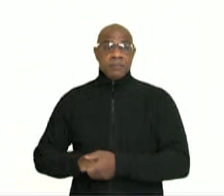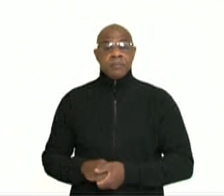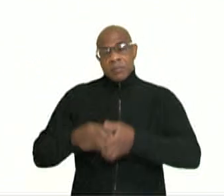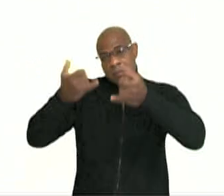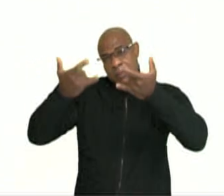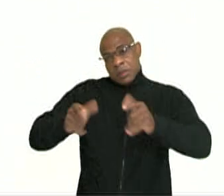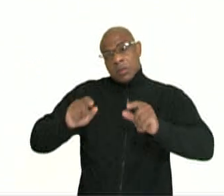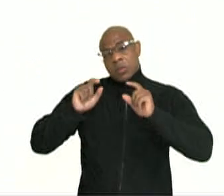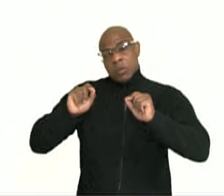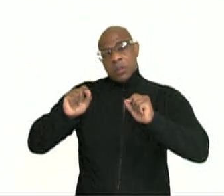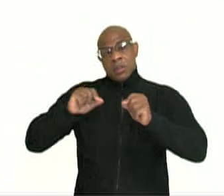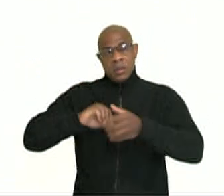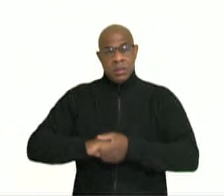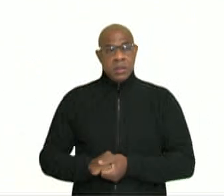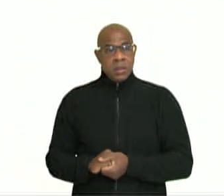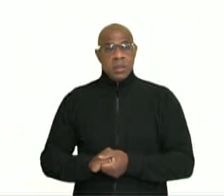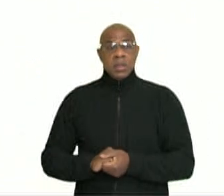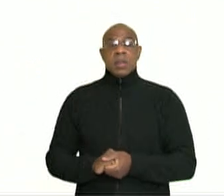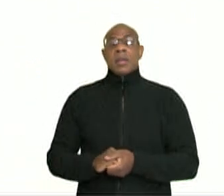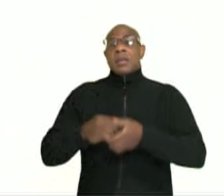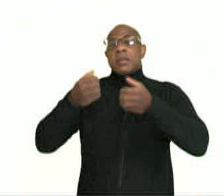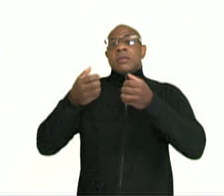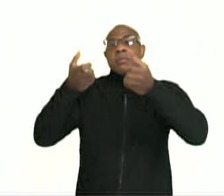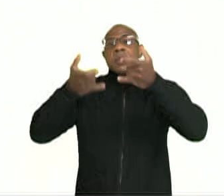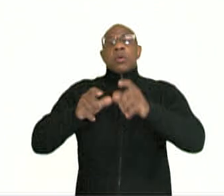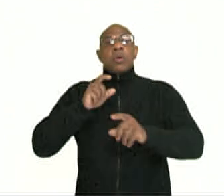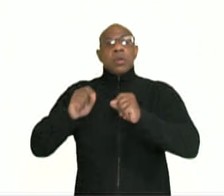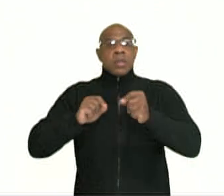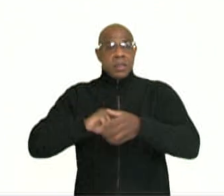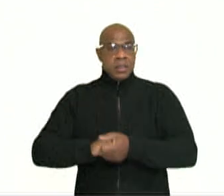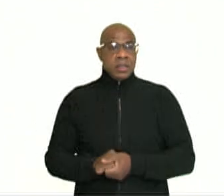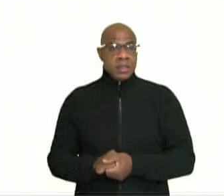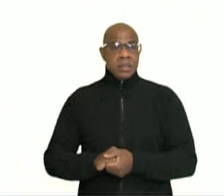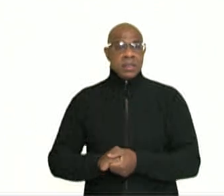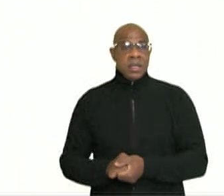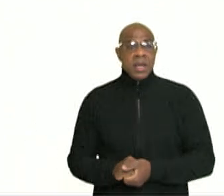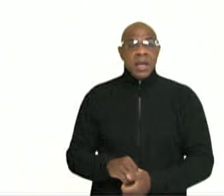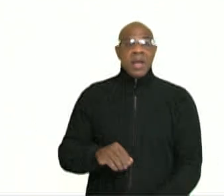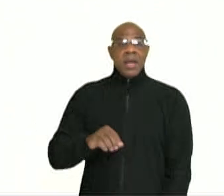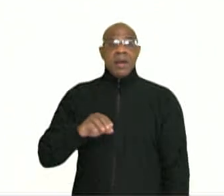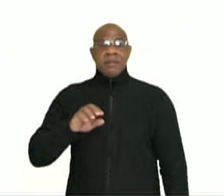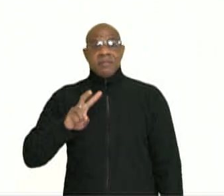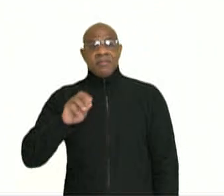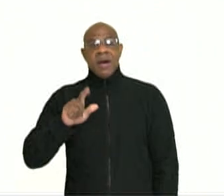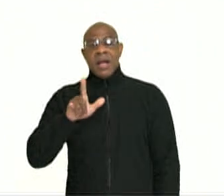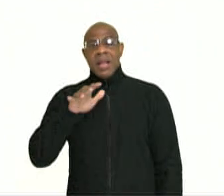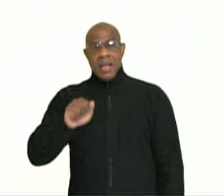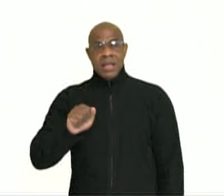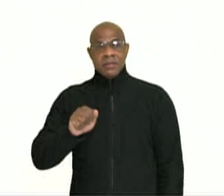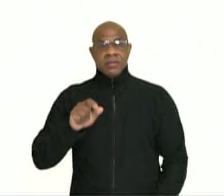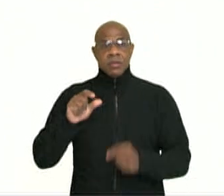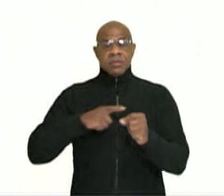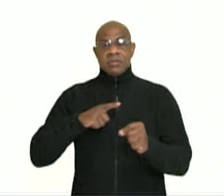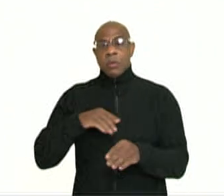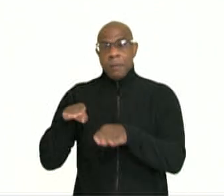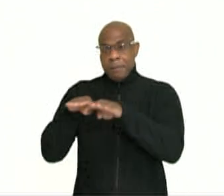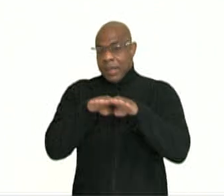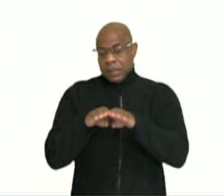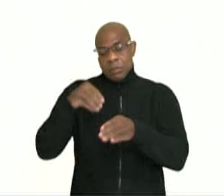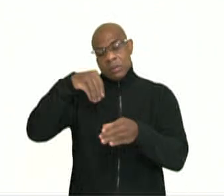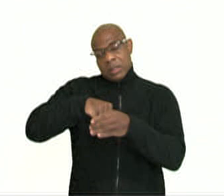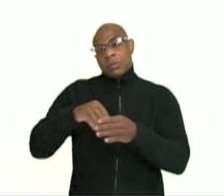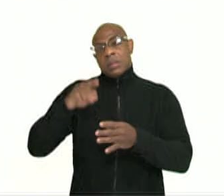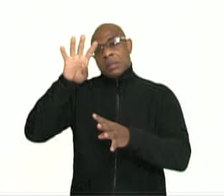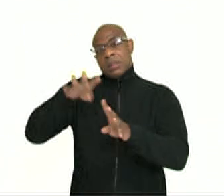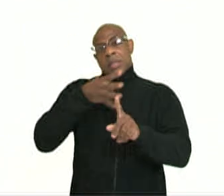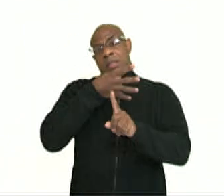nos pesos atômicos, constatou que as valências dos elementos químicos seguiam um padrão simples dentro da tabela periódica. E a tabela